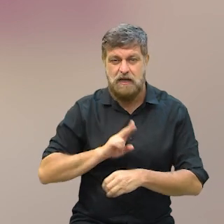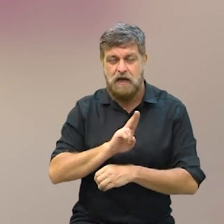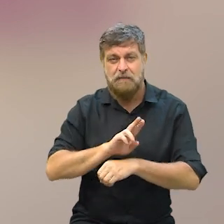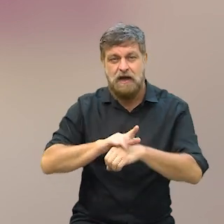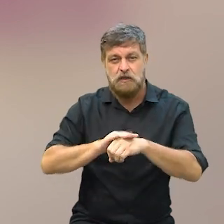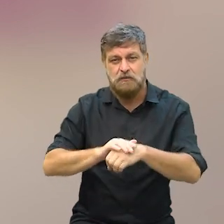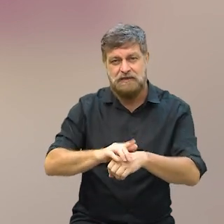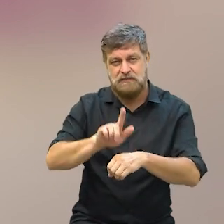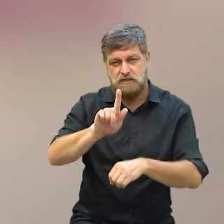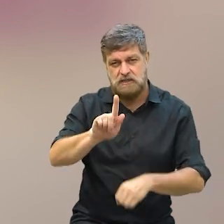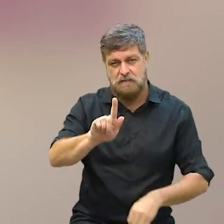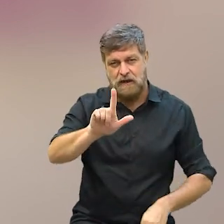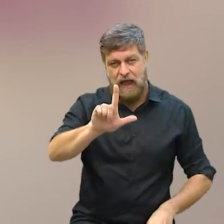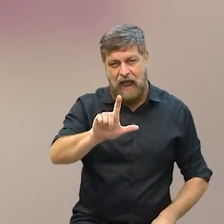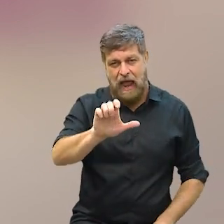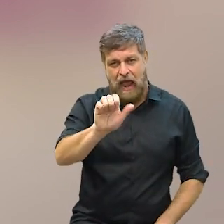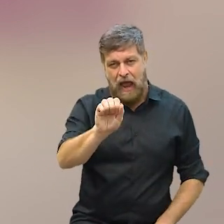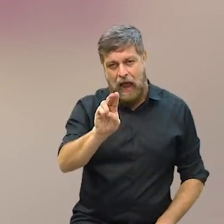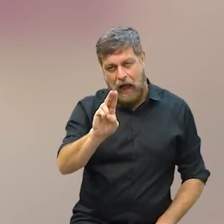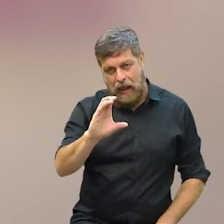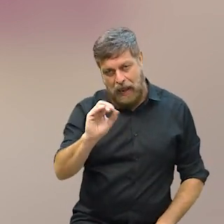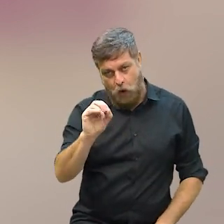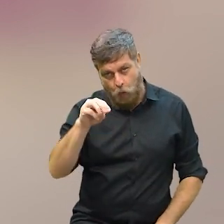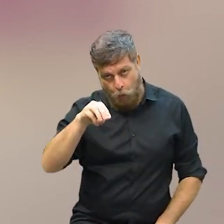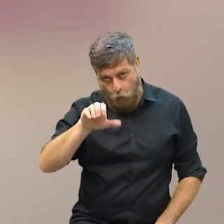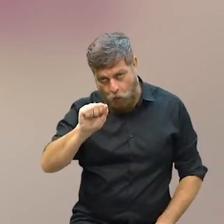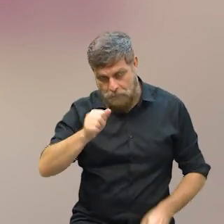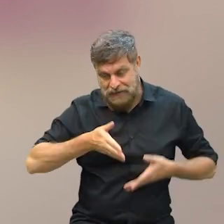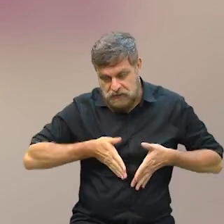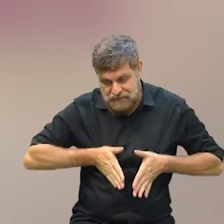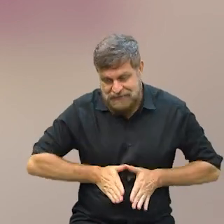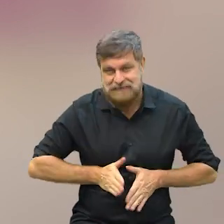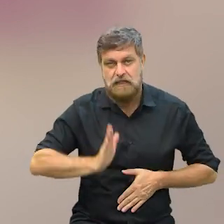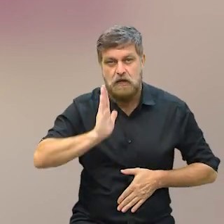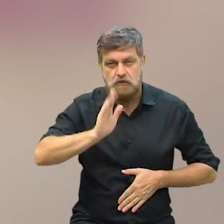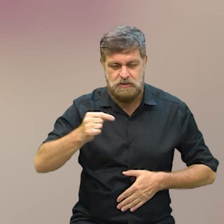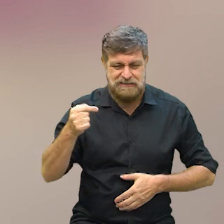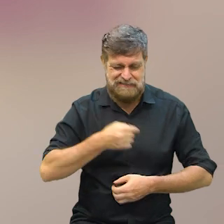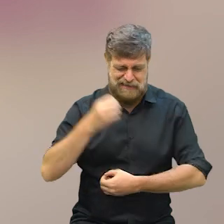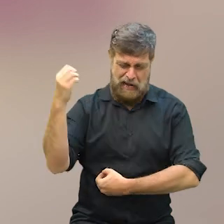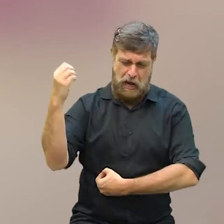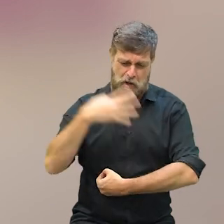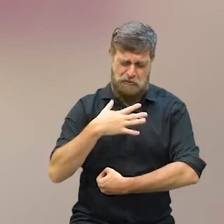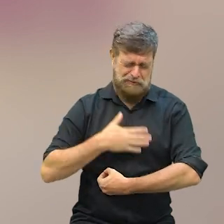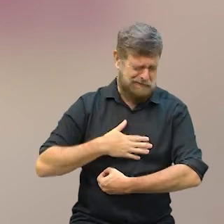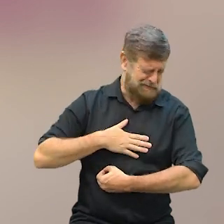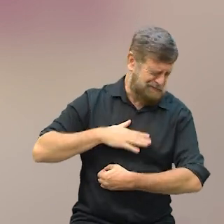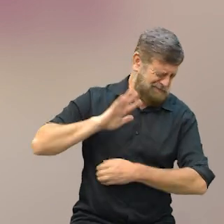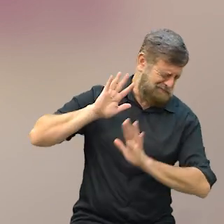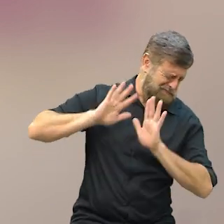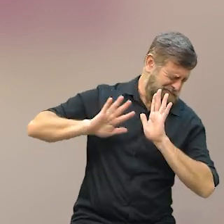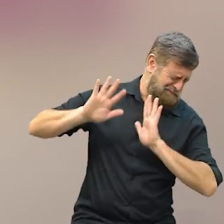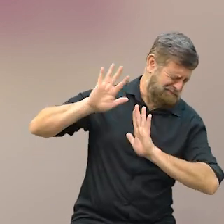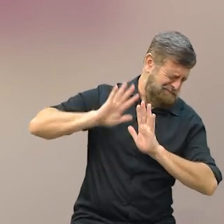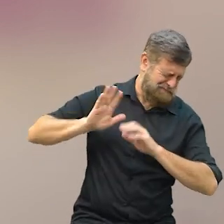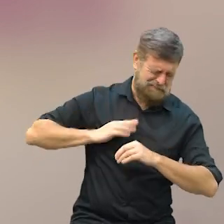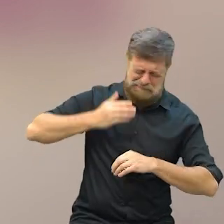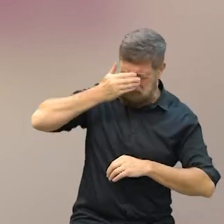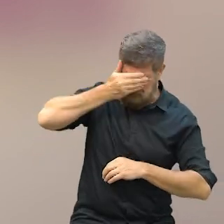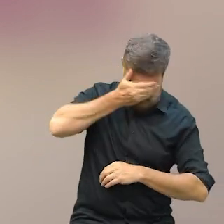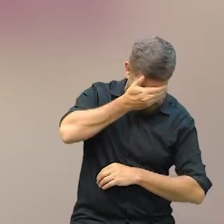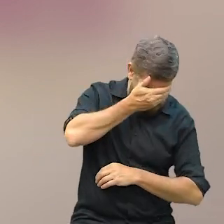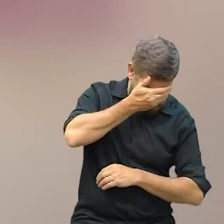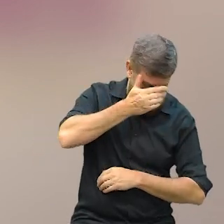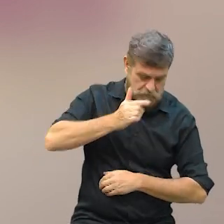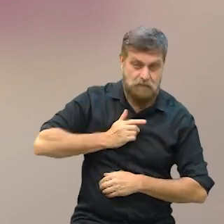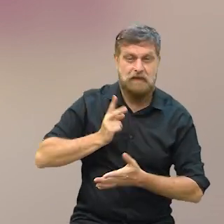congênito também existe, né? E a criança ela tem bastante sensibilidade à luz, não consegue abrir os olhos na luz, e tem outros sintomas